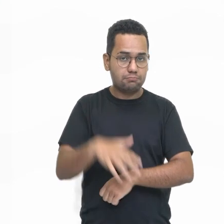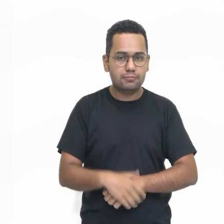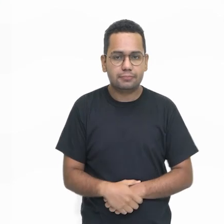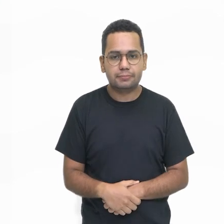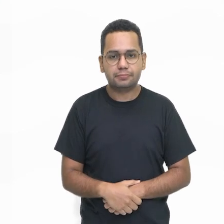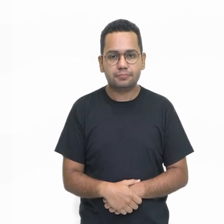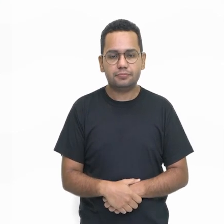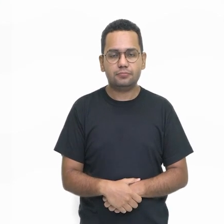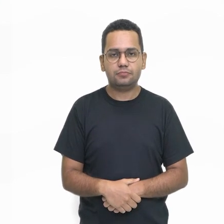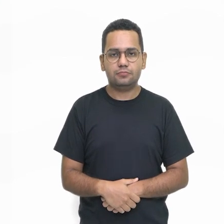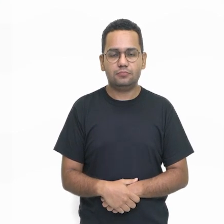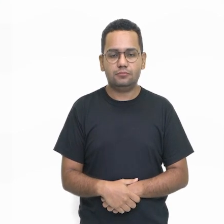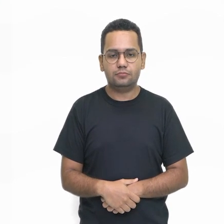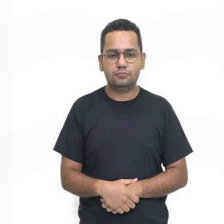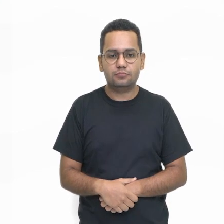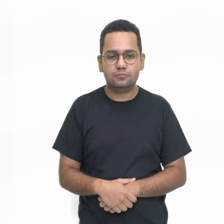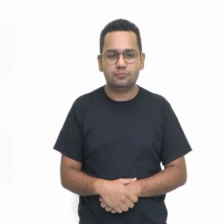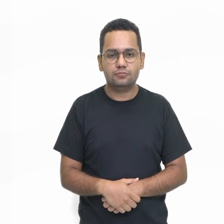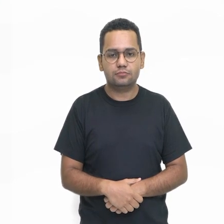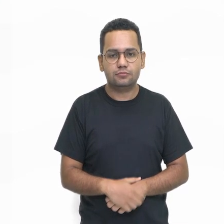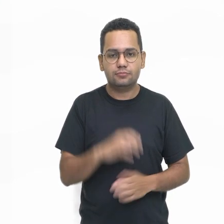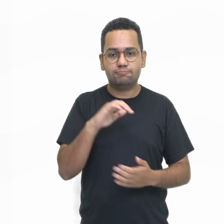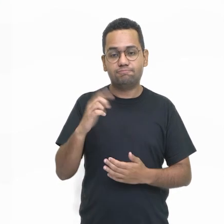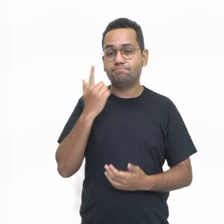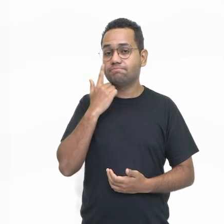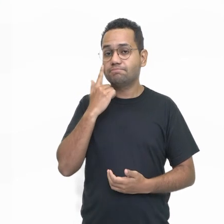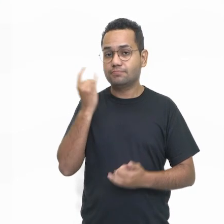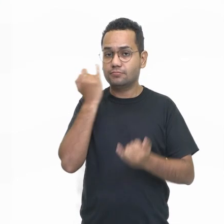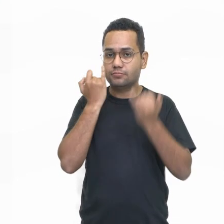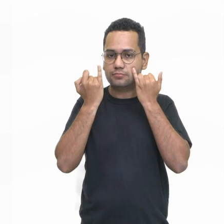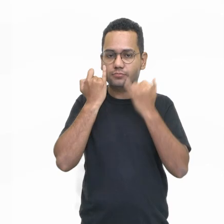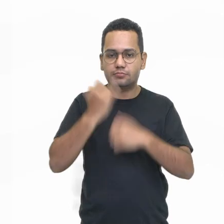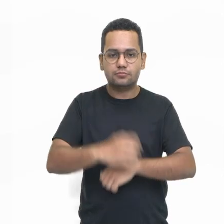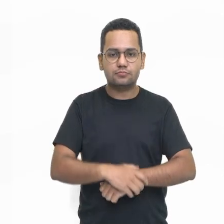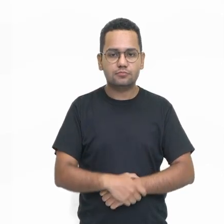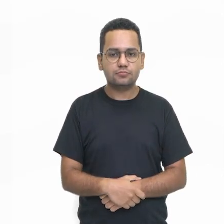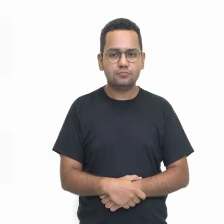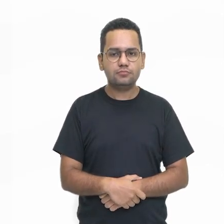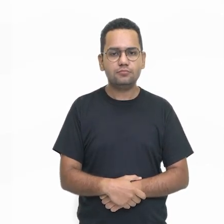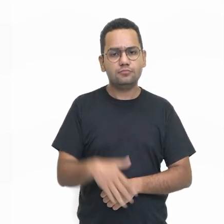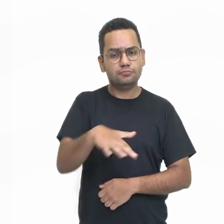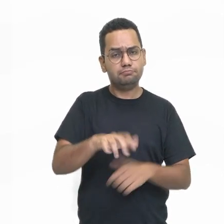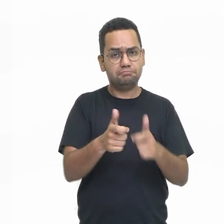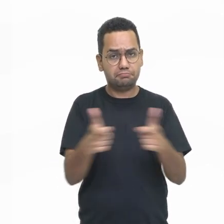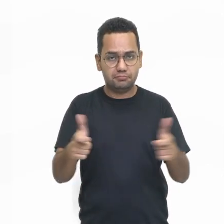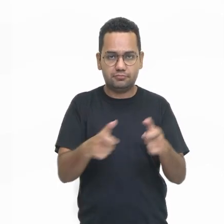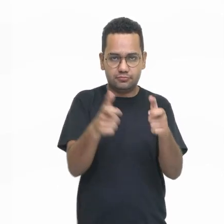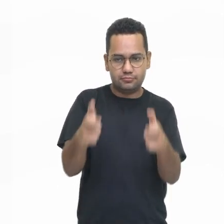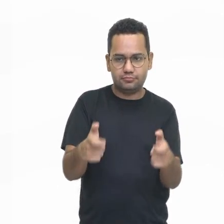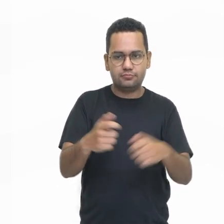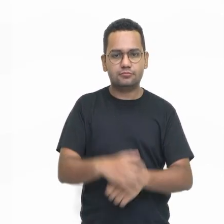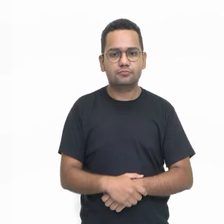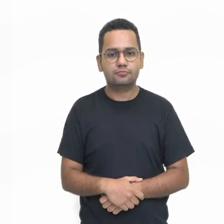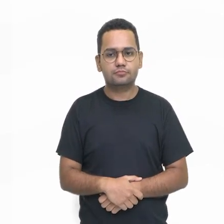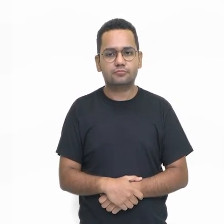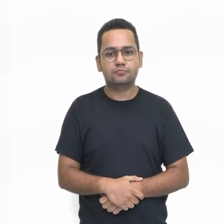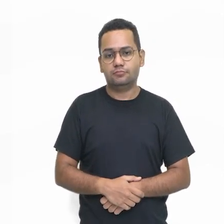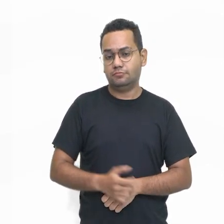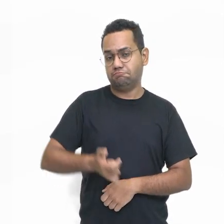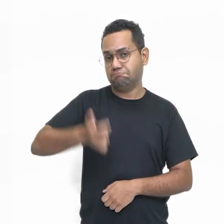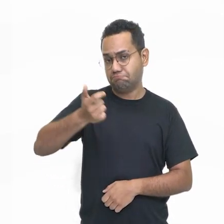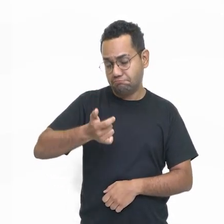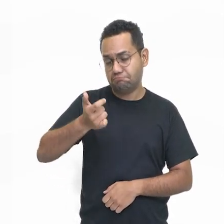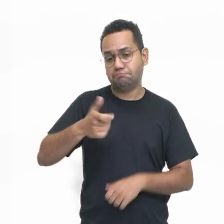aí as informações sobre esse bioma. Em termos de extensão e localização, ele é o segundo